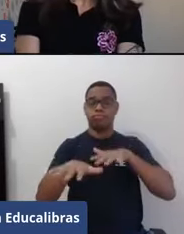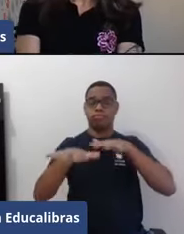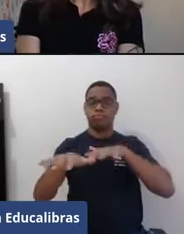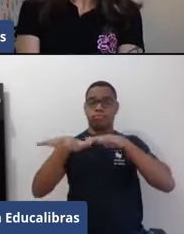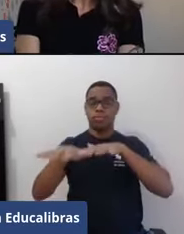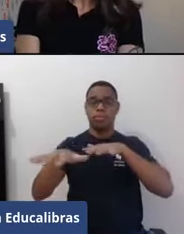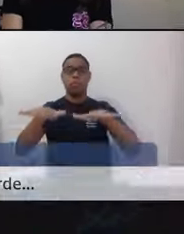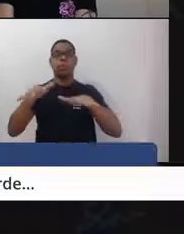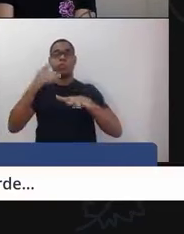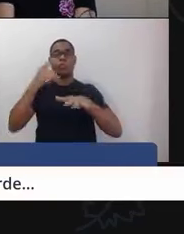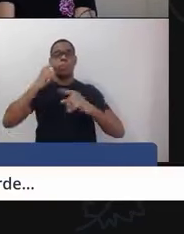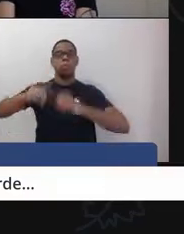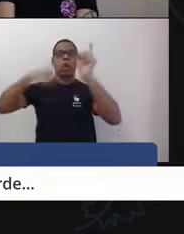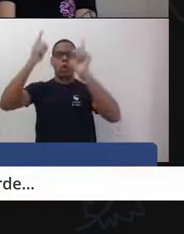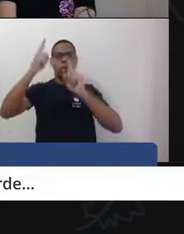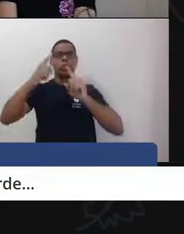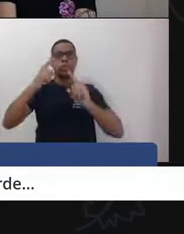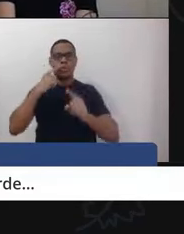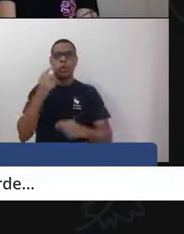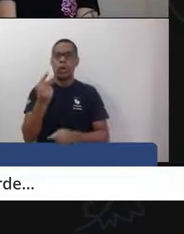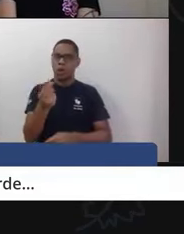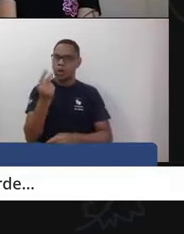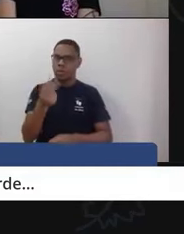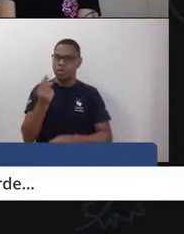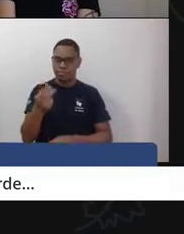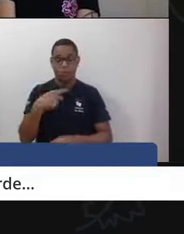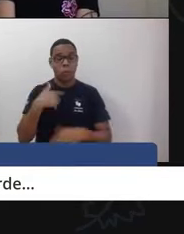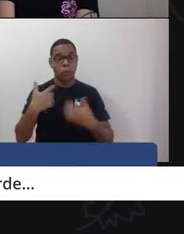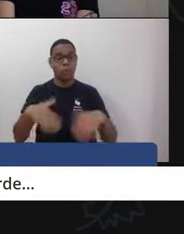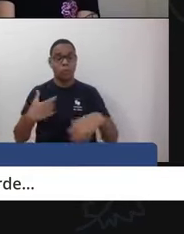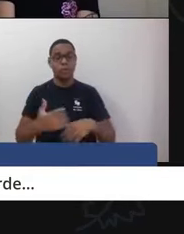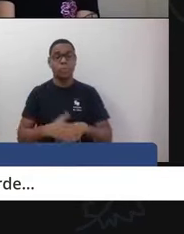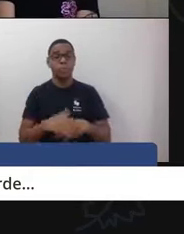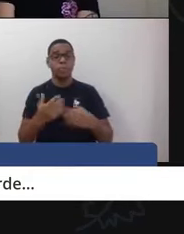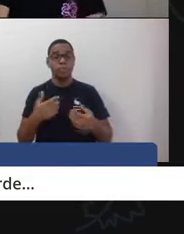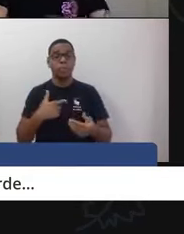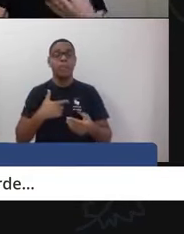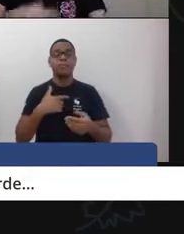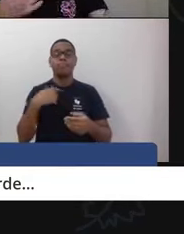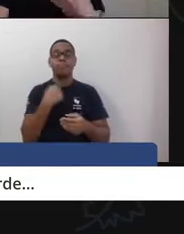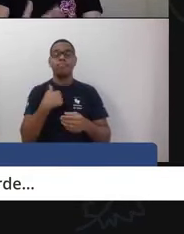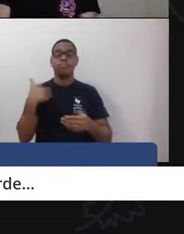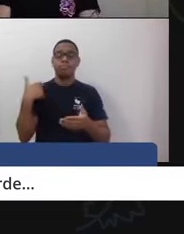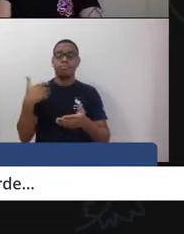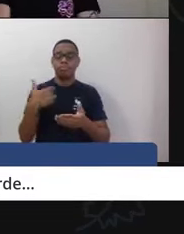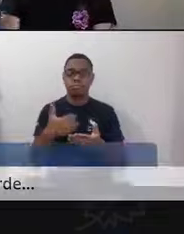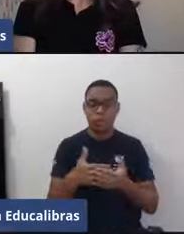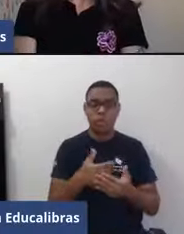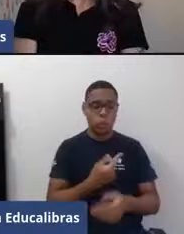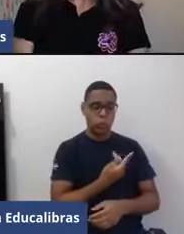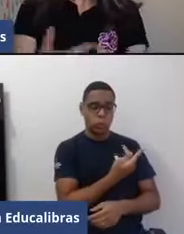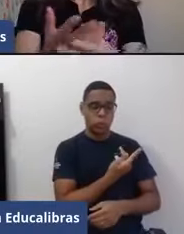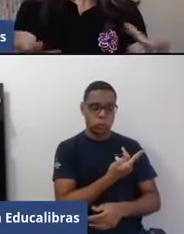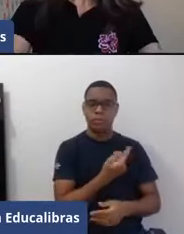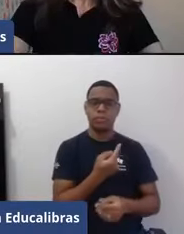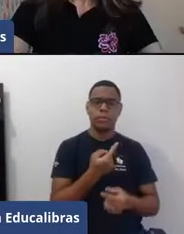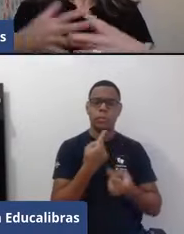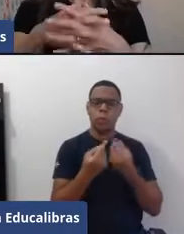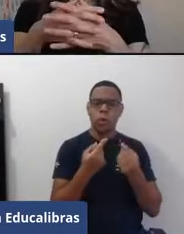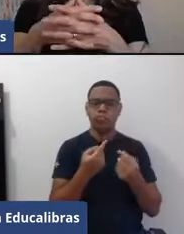de Superação. Olha como faz tempo isso. E desde então a gente vem traçando muitas